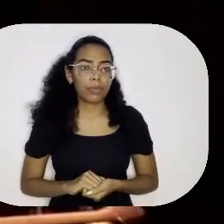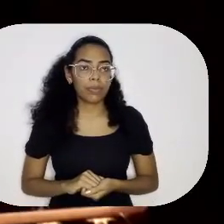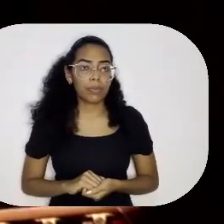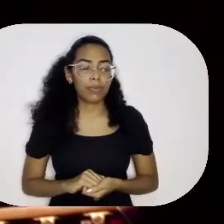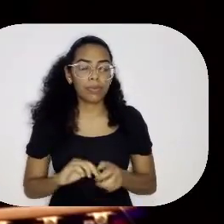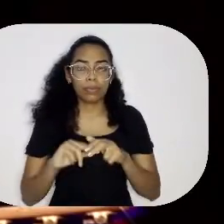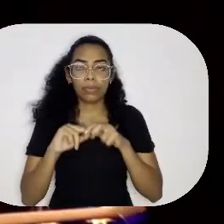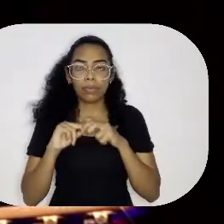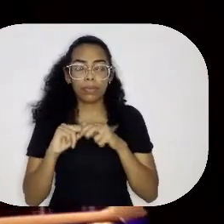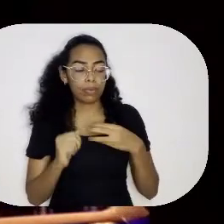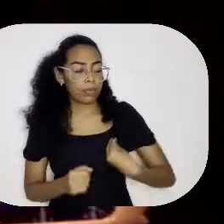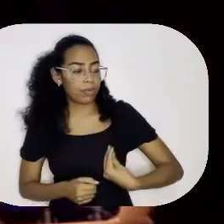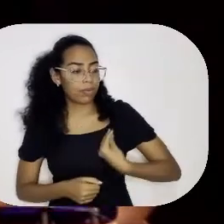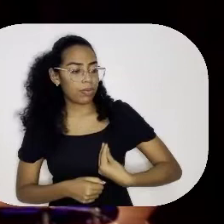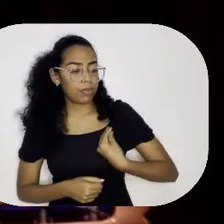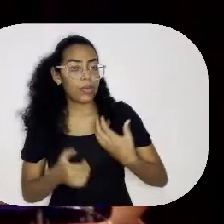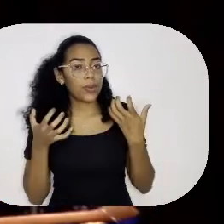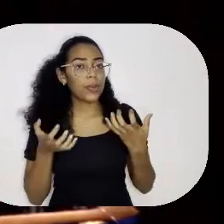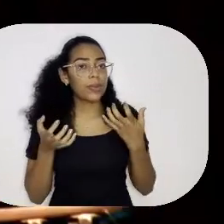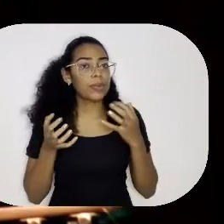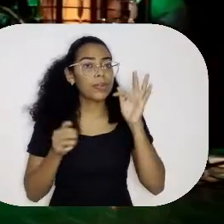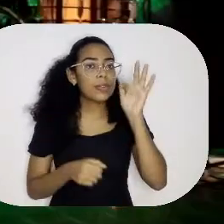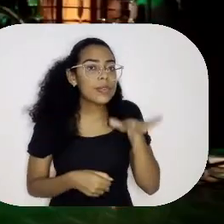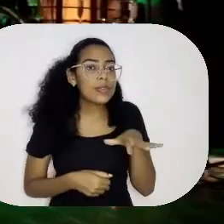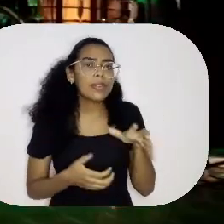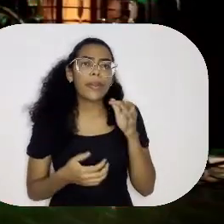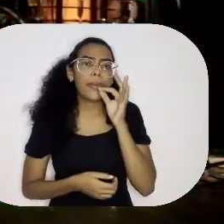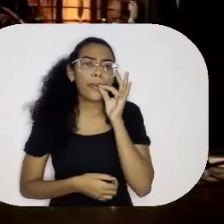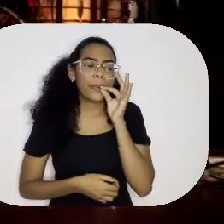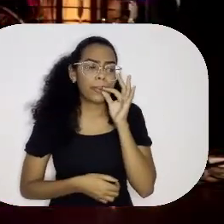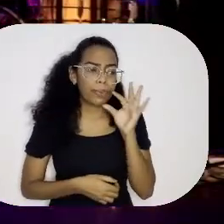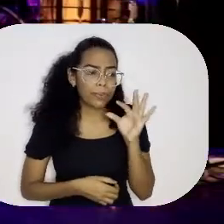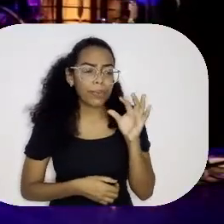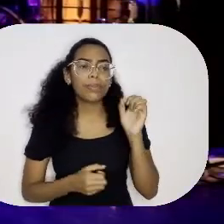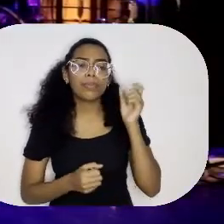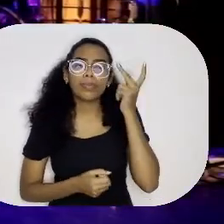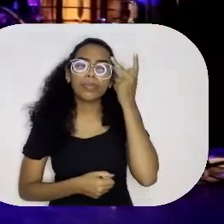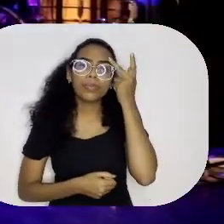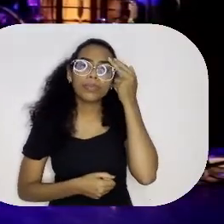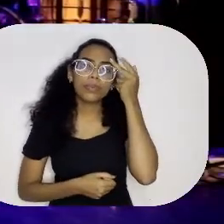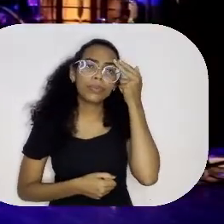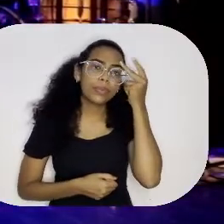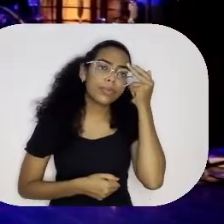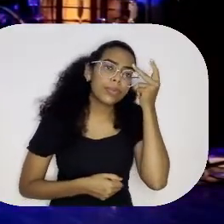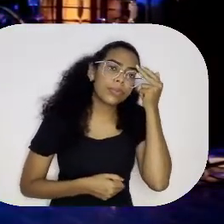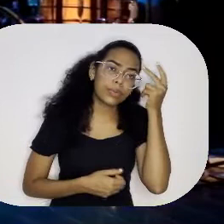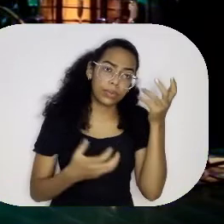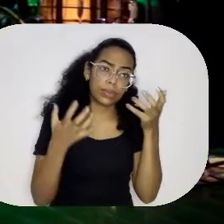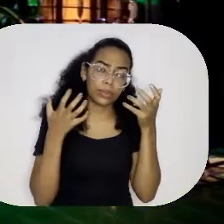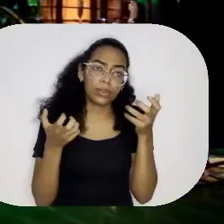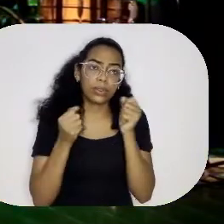aqui. A partida da vida só acaba com o apito final. Quero ouvir vocês,